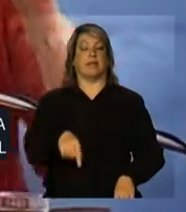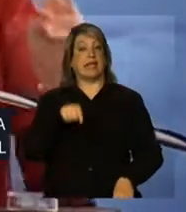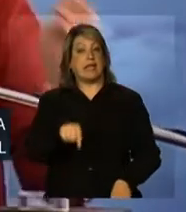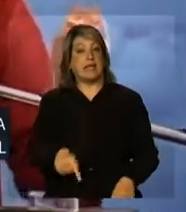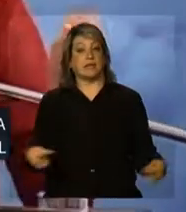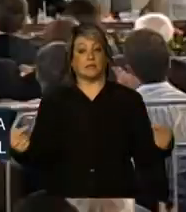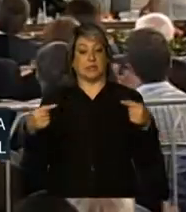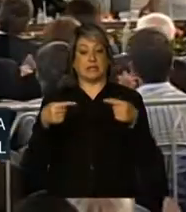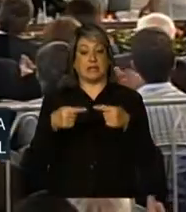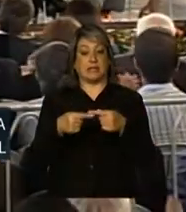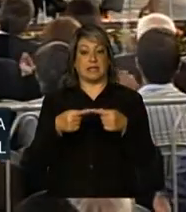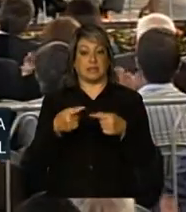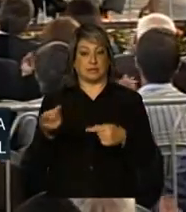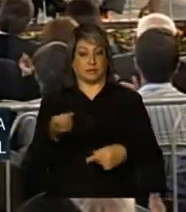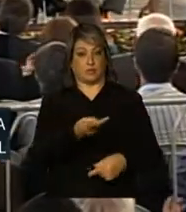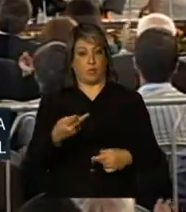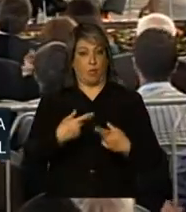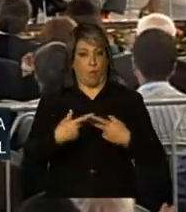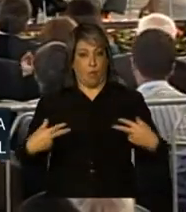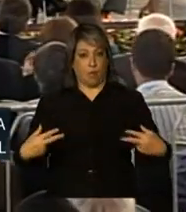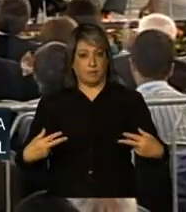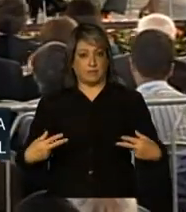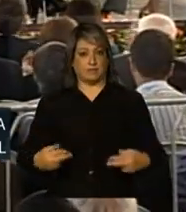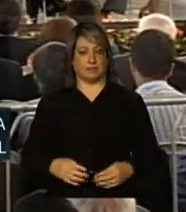liga uma coisa a outra